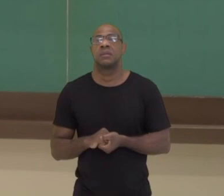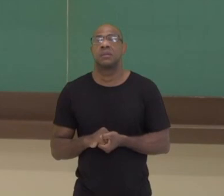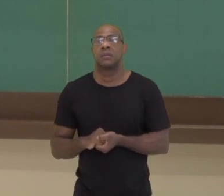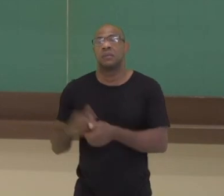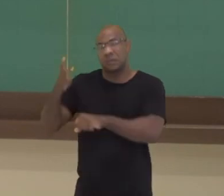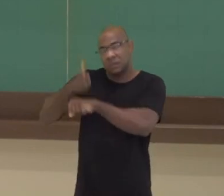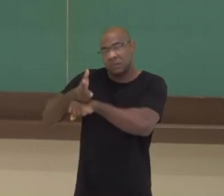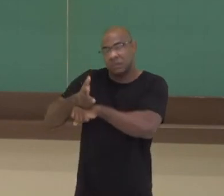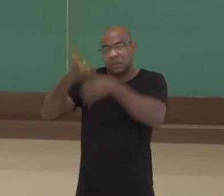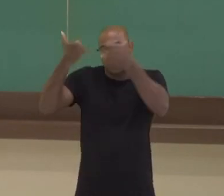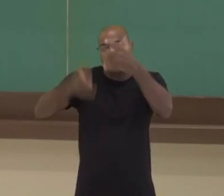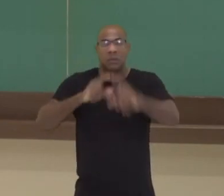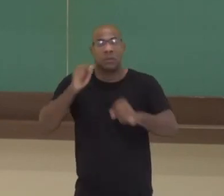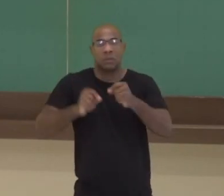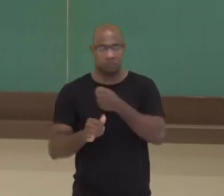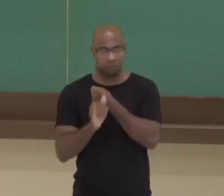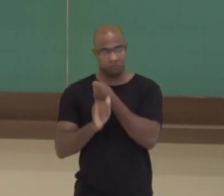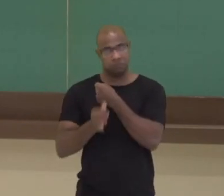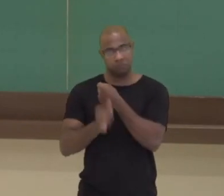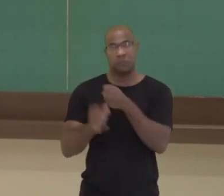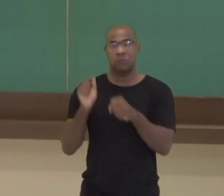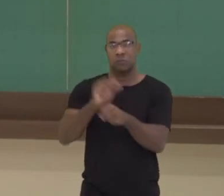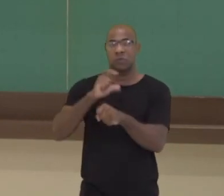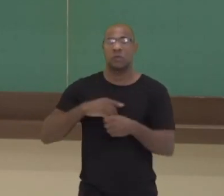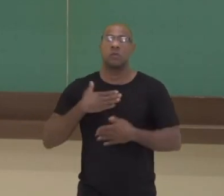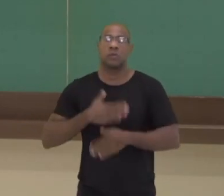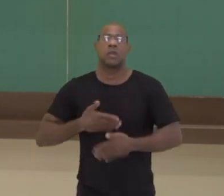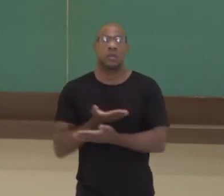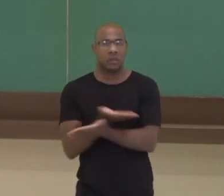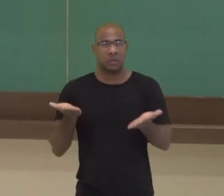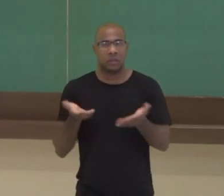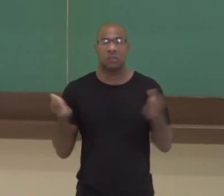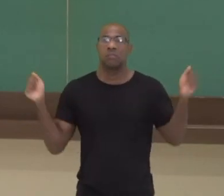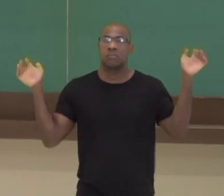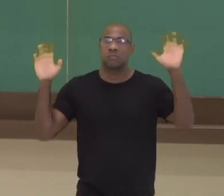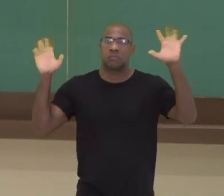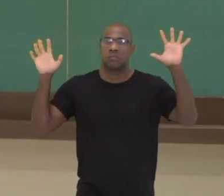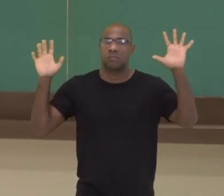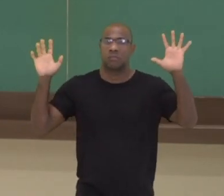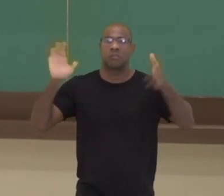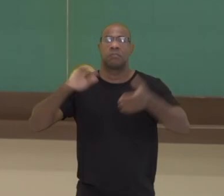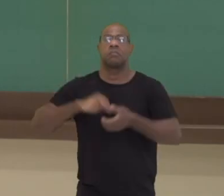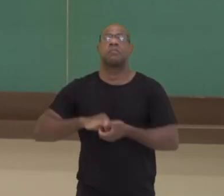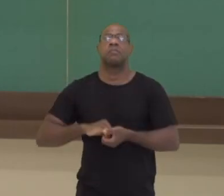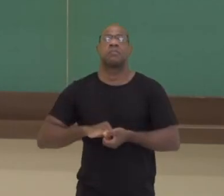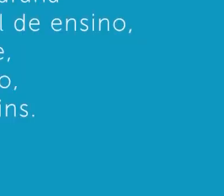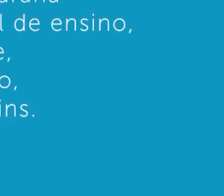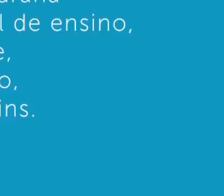Neste vídeo falamos sobre crônica. Espero que você tenha gostado e até breve!